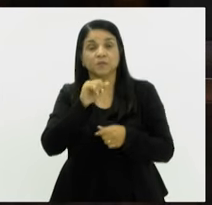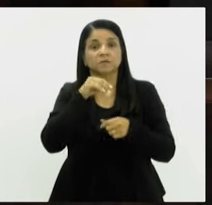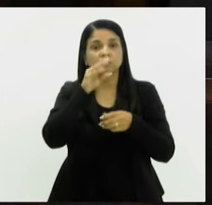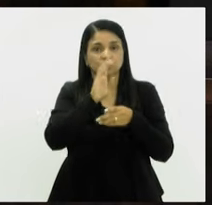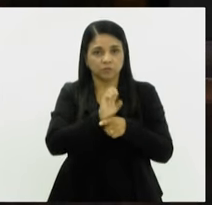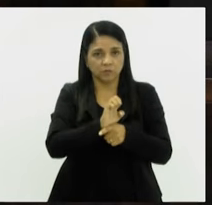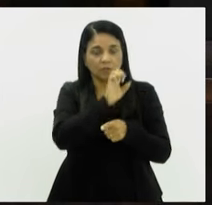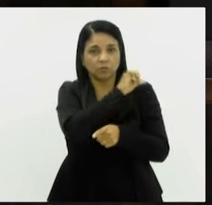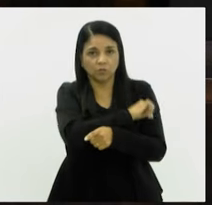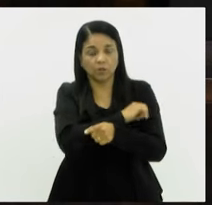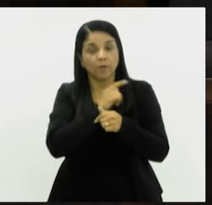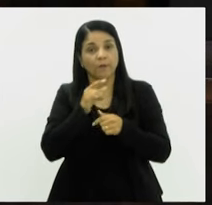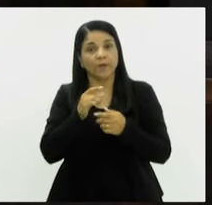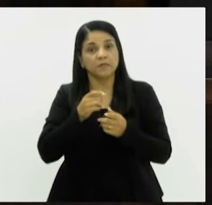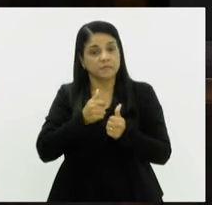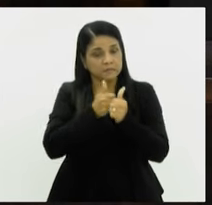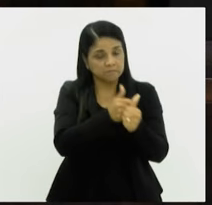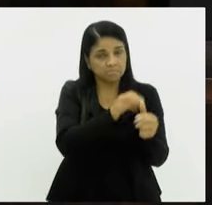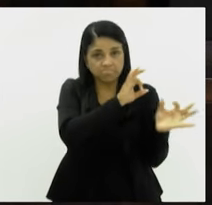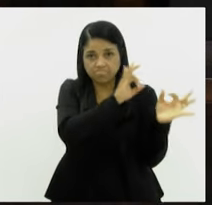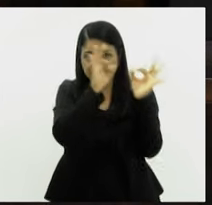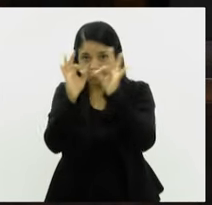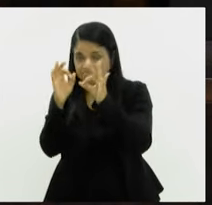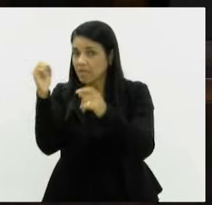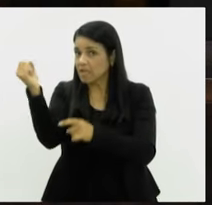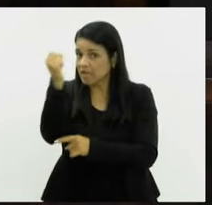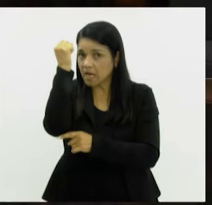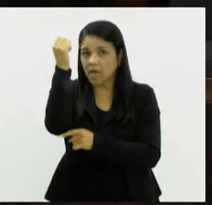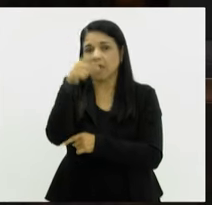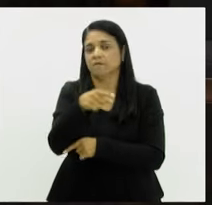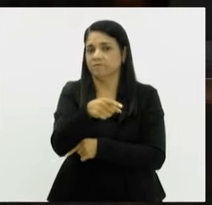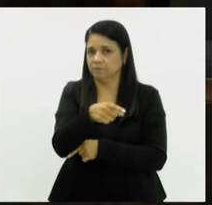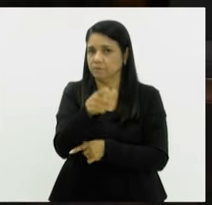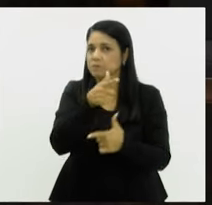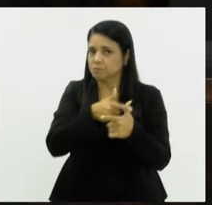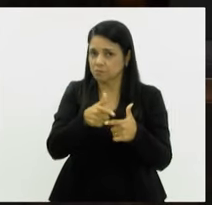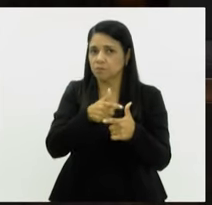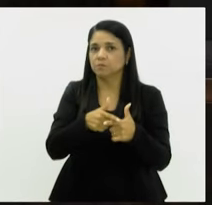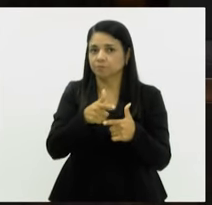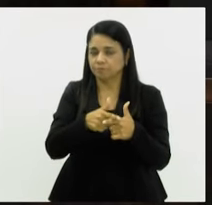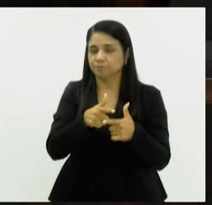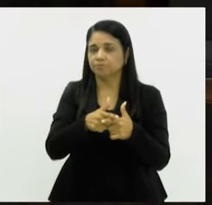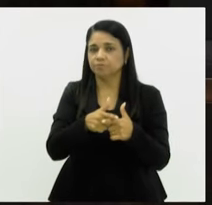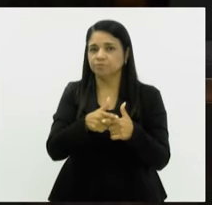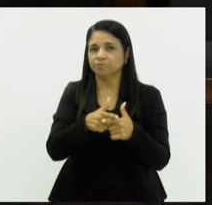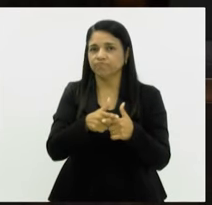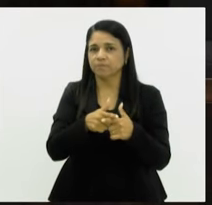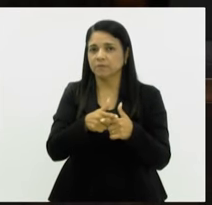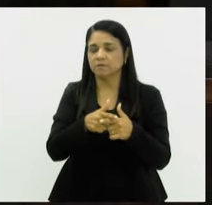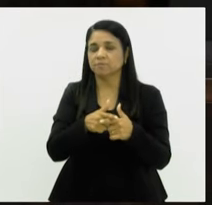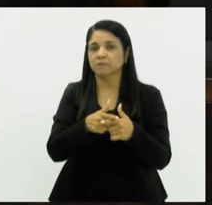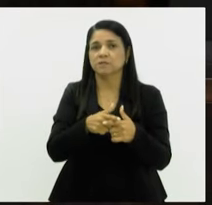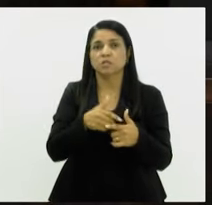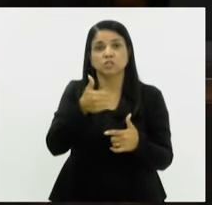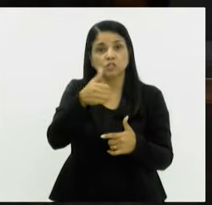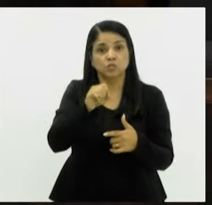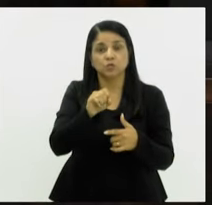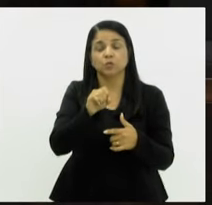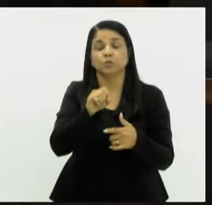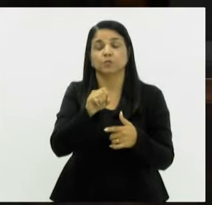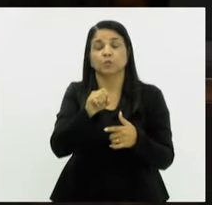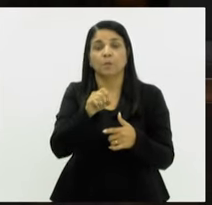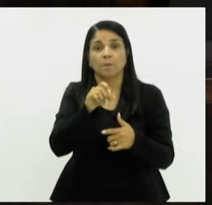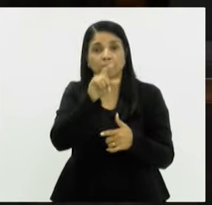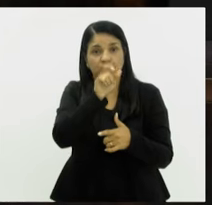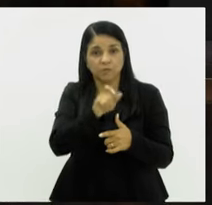essa situação extremamente grave, mas entendendo a importância também das forças de segurança agirem